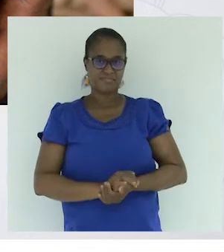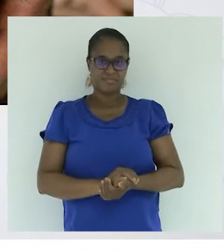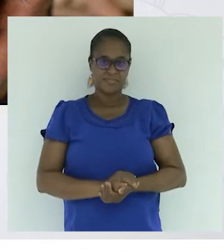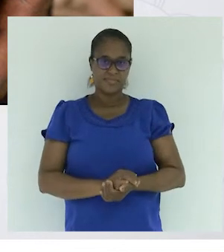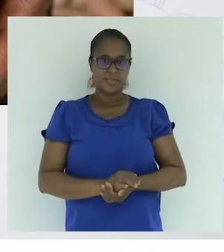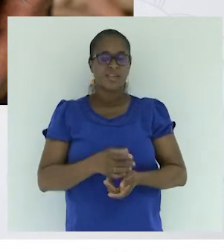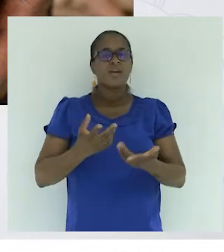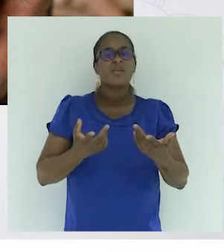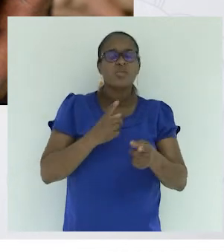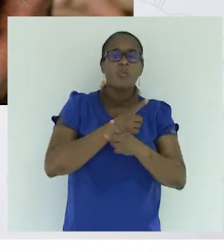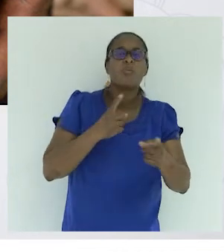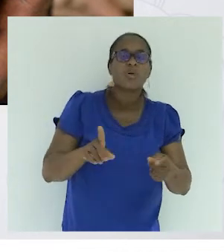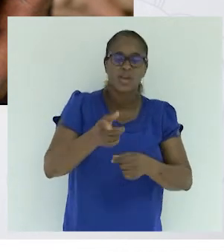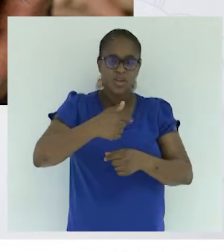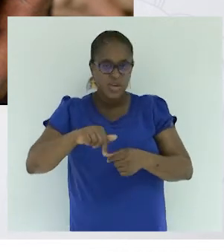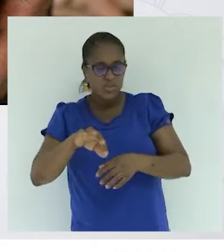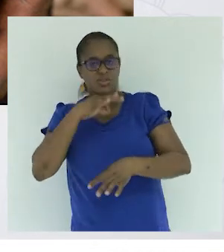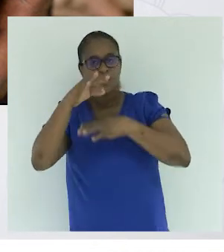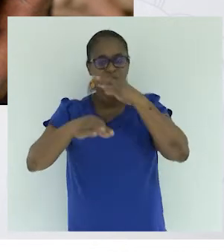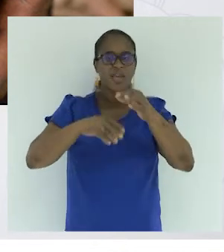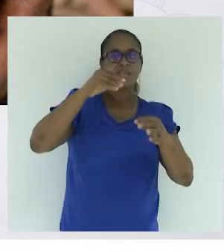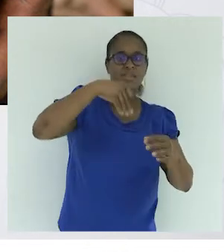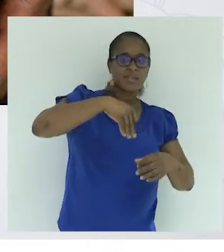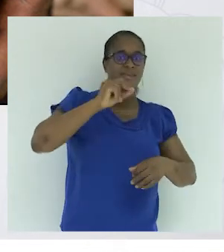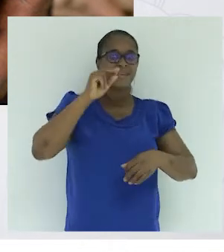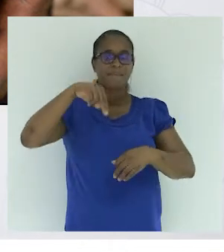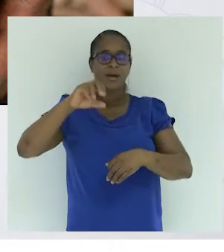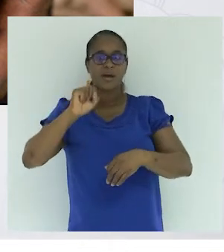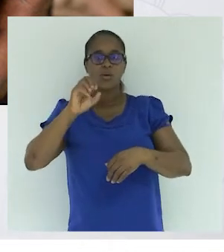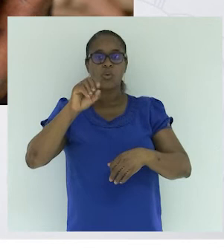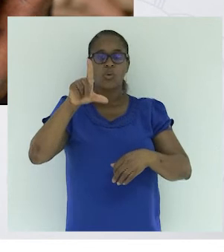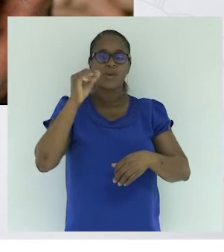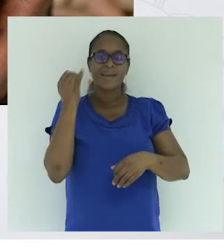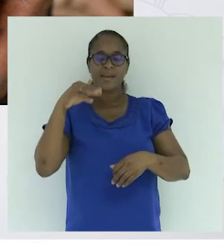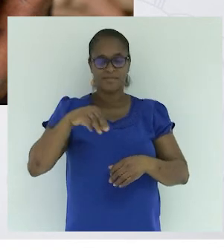Por que é que nós estamos a falar do pangolim? Nós estamos a falar do